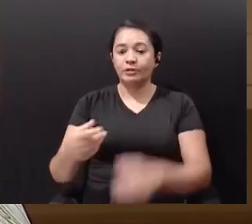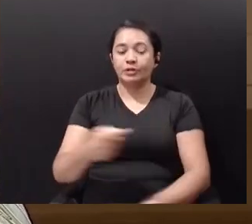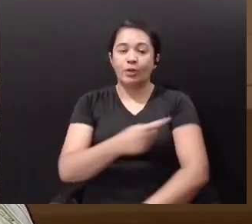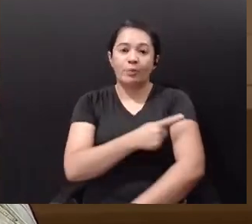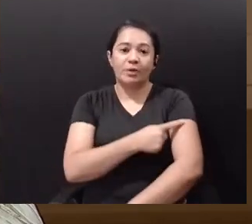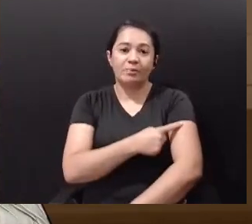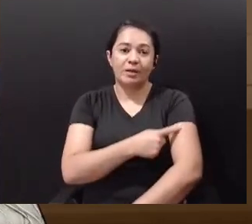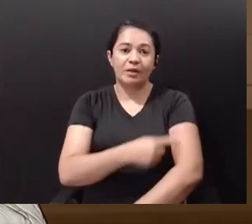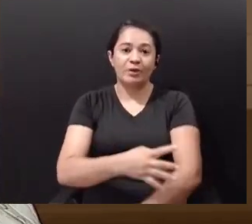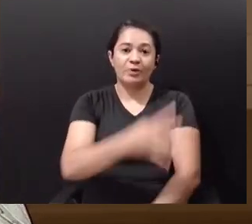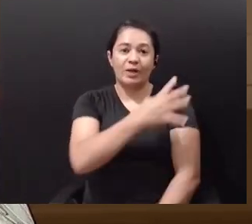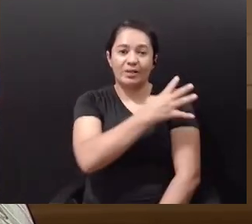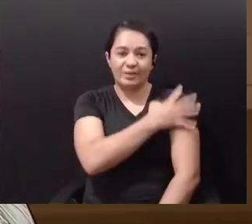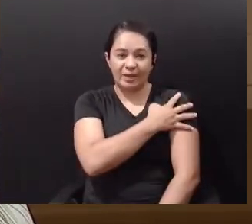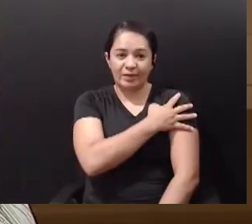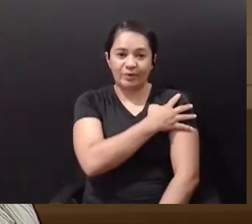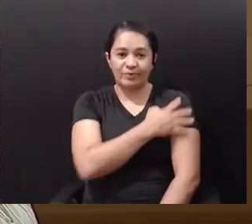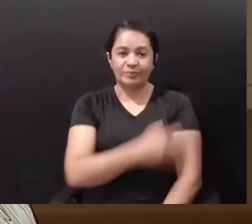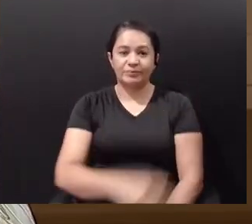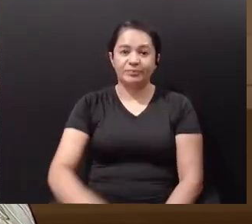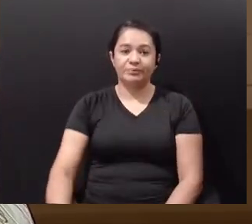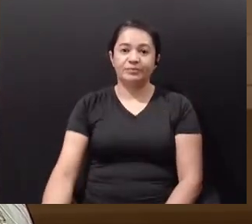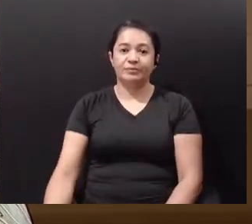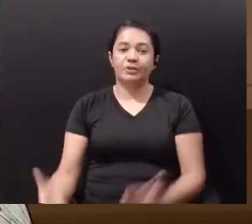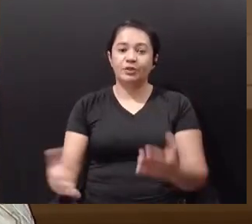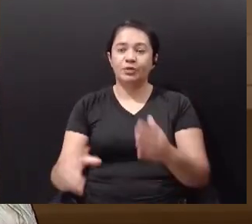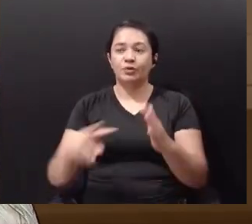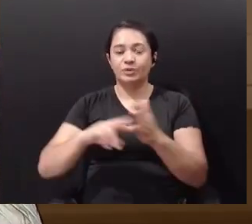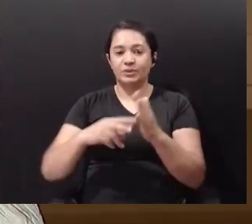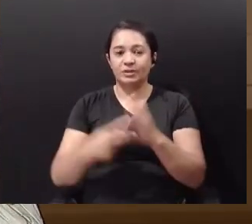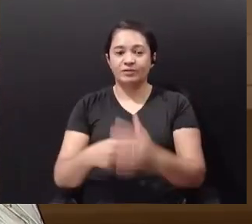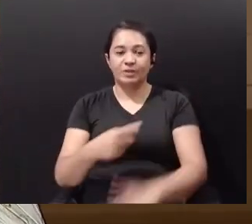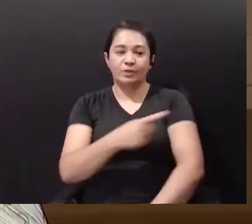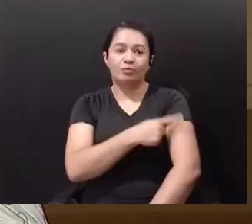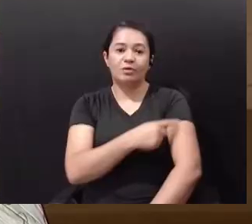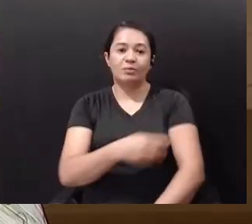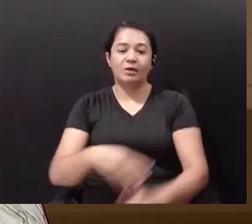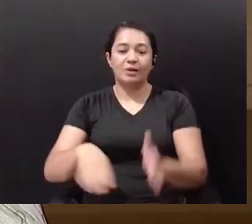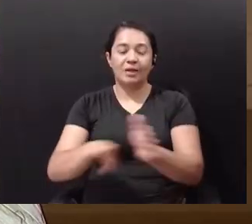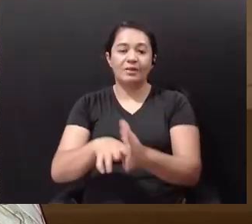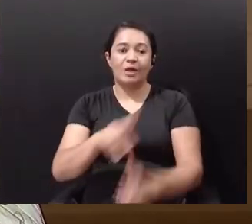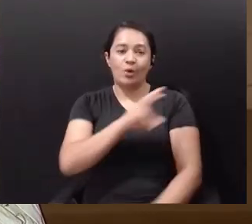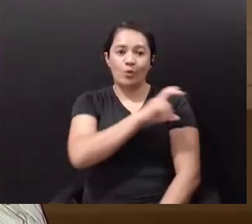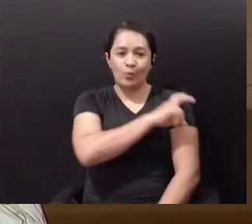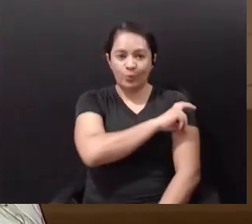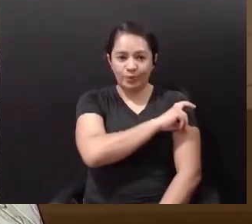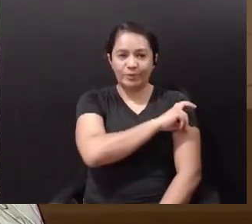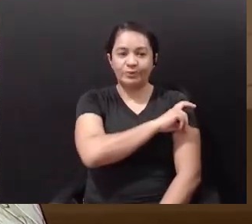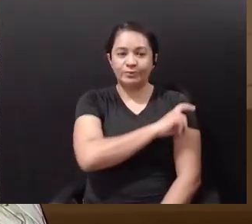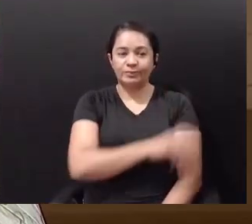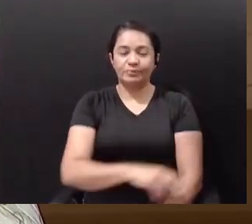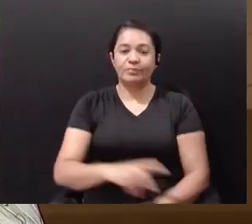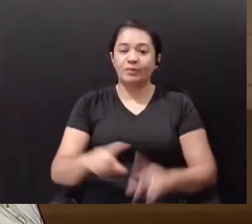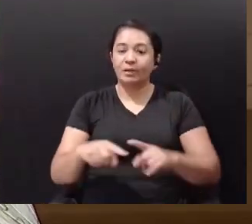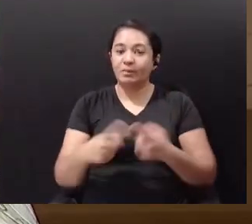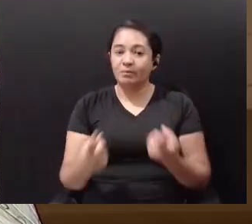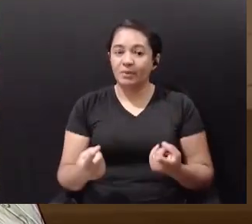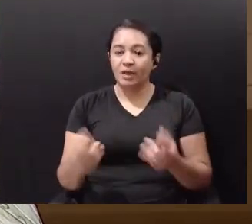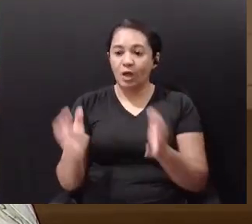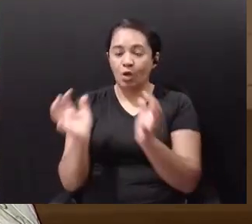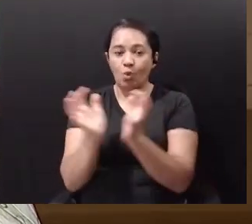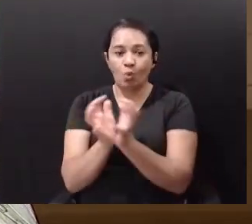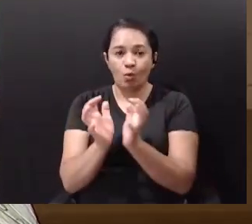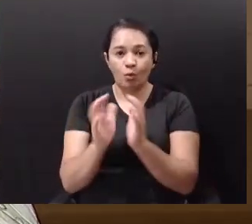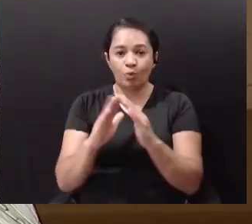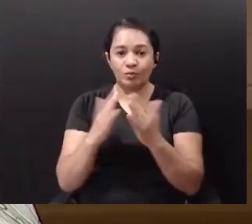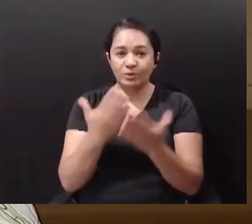hoje do primeiro ao quinto ano, né? Fundamental. Então, mas só que o grupo escolar era uma escola